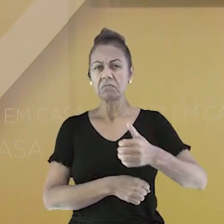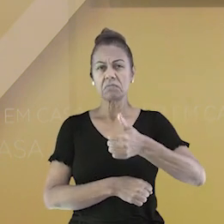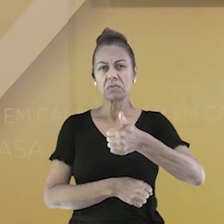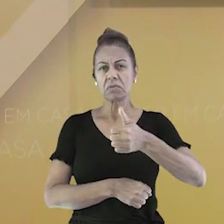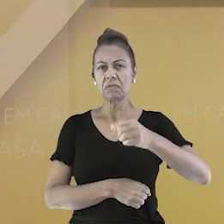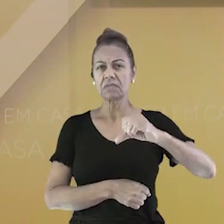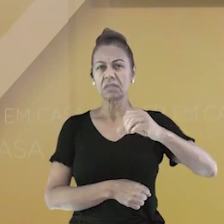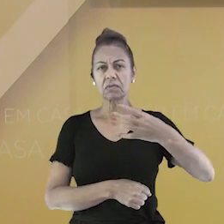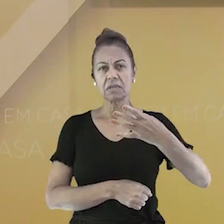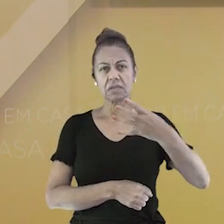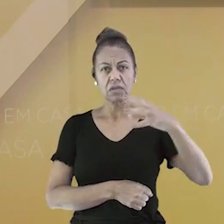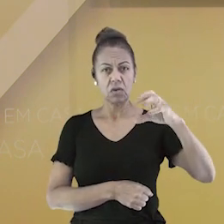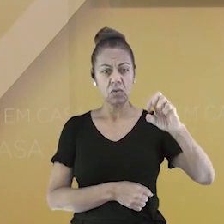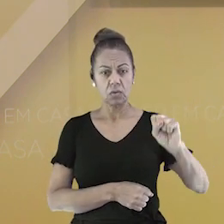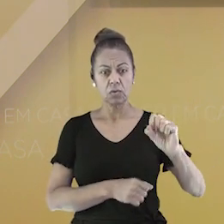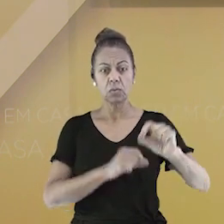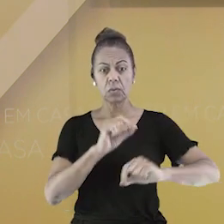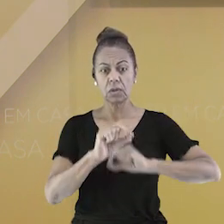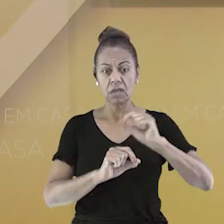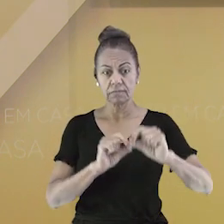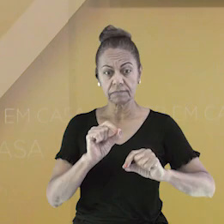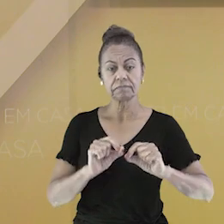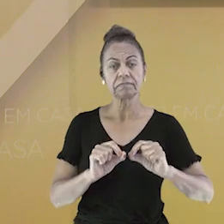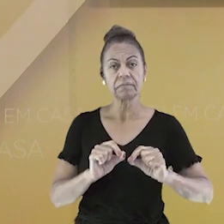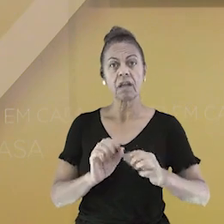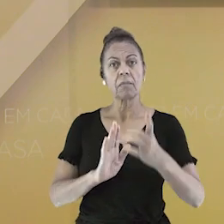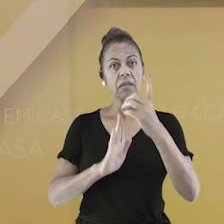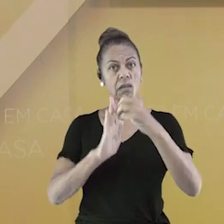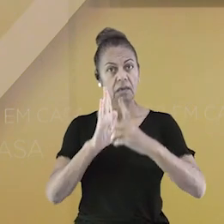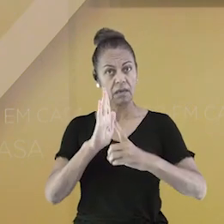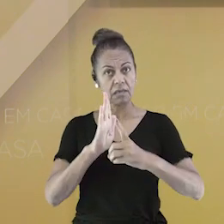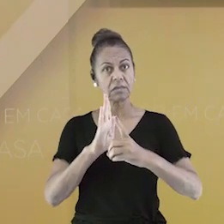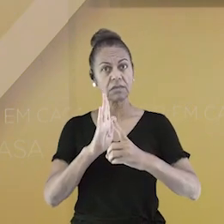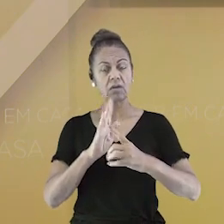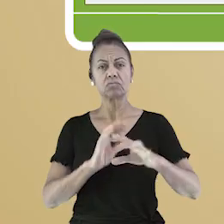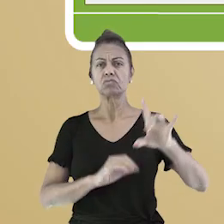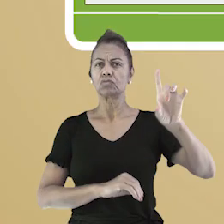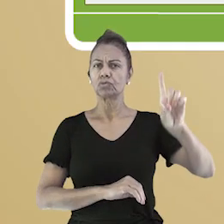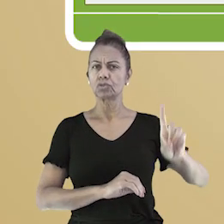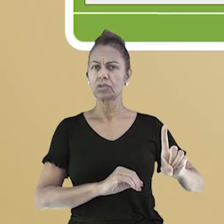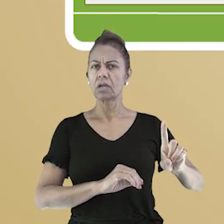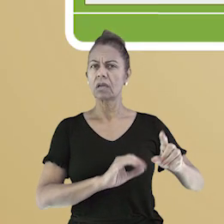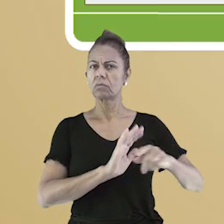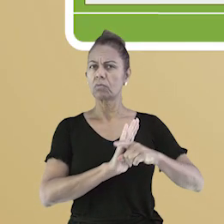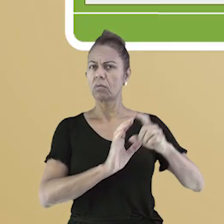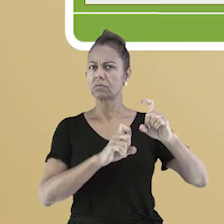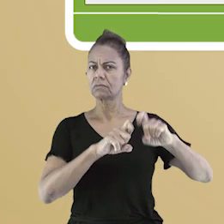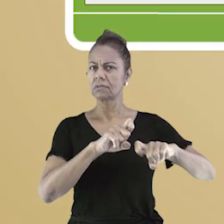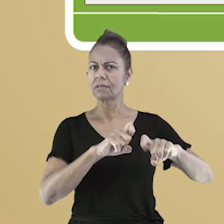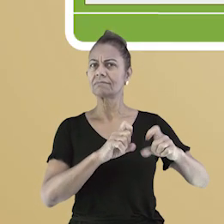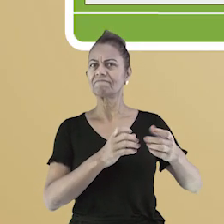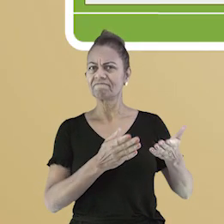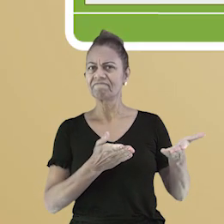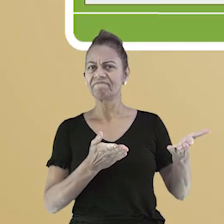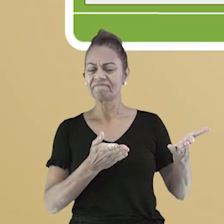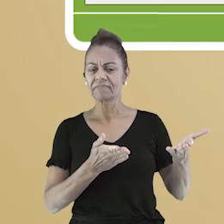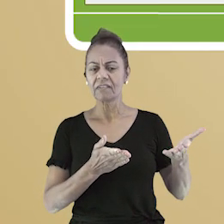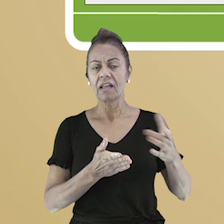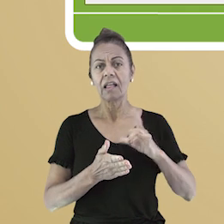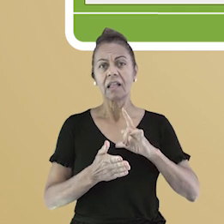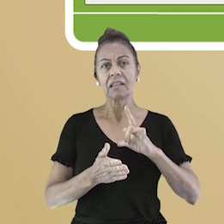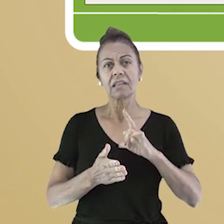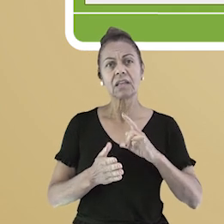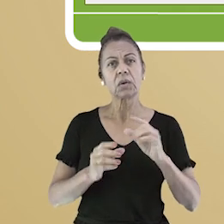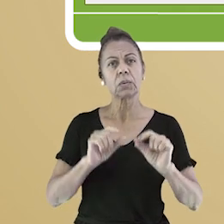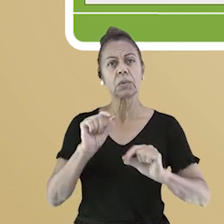de 1948, estão os direitos reprodutivos e sexuais. Assim como os demais direitos que lá